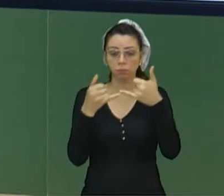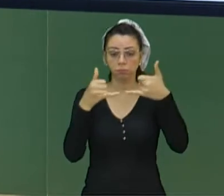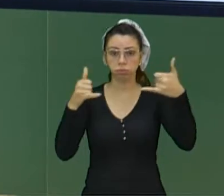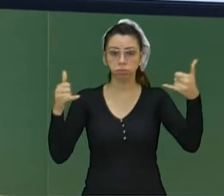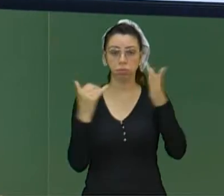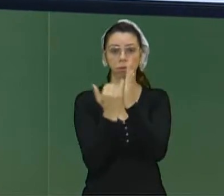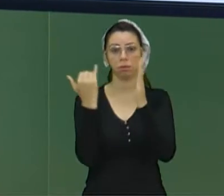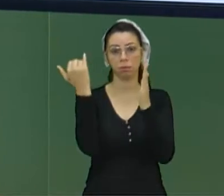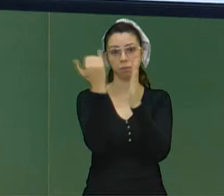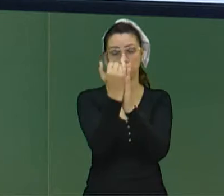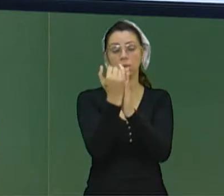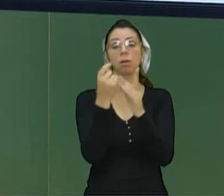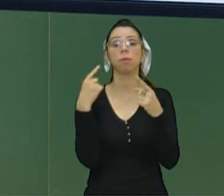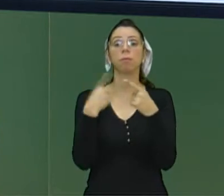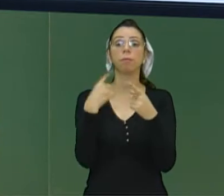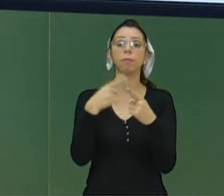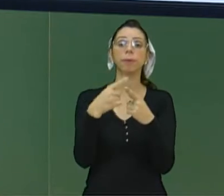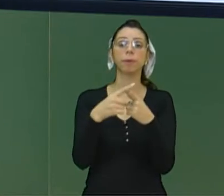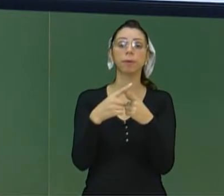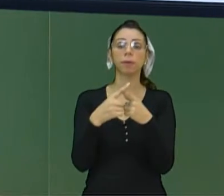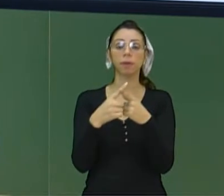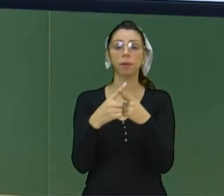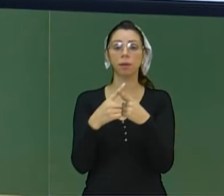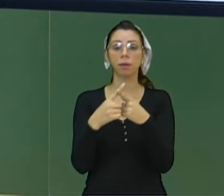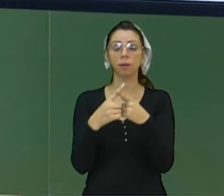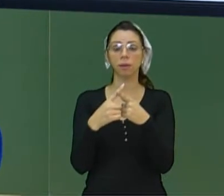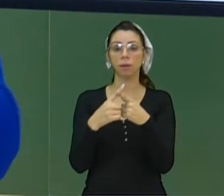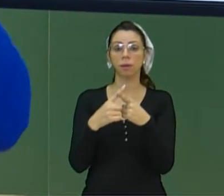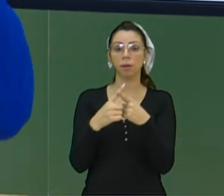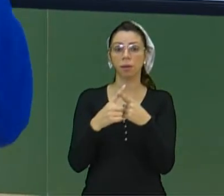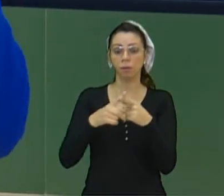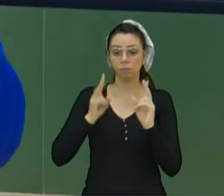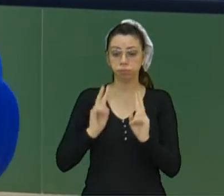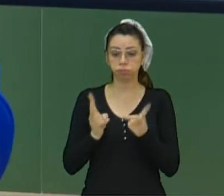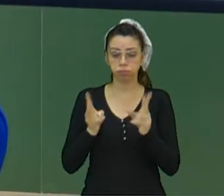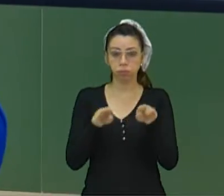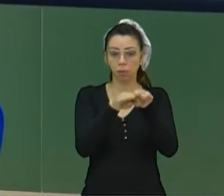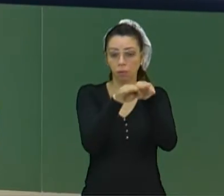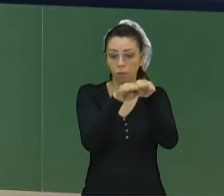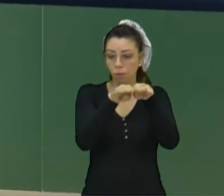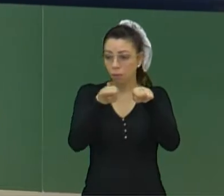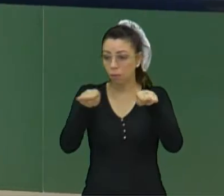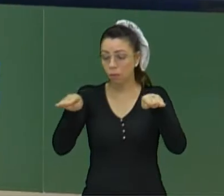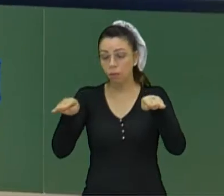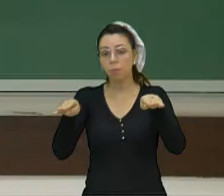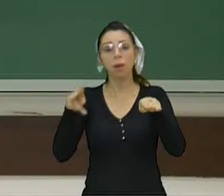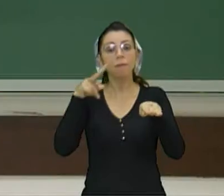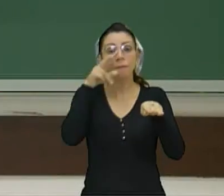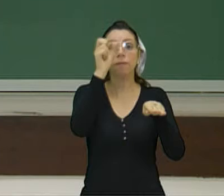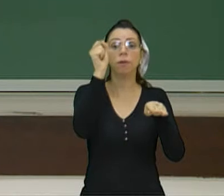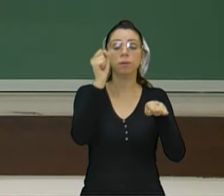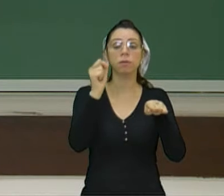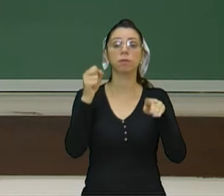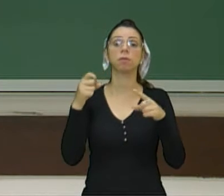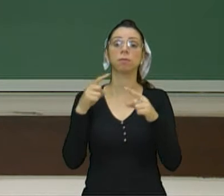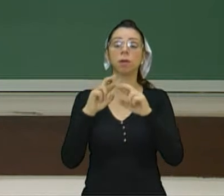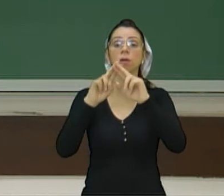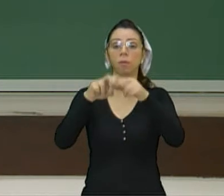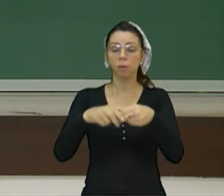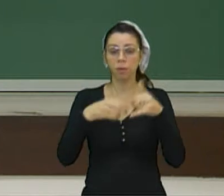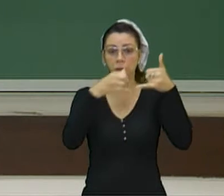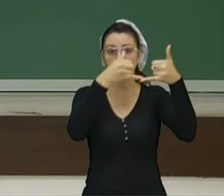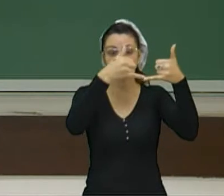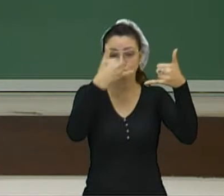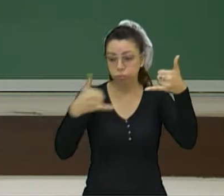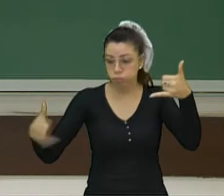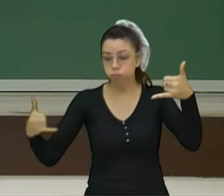tensão por causa que se mantém uma potência constante, uma potência alta, que ao mesmo tempo ela consegue transmitir uma